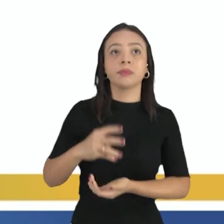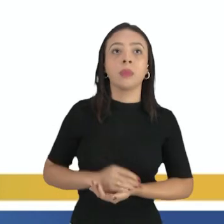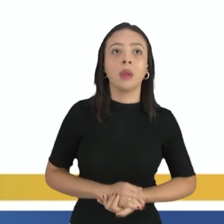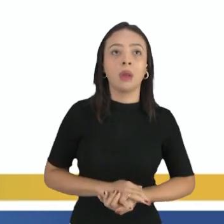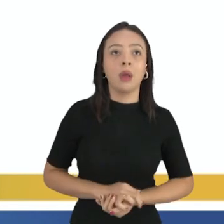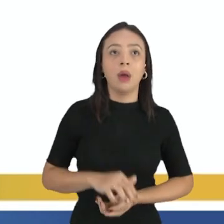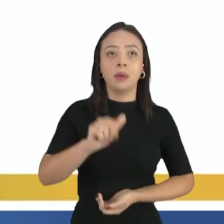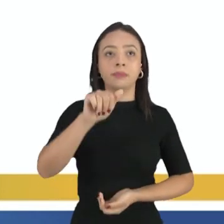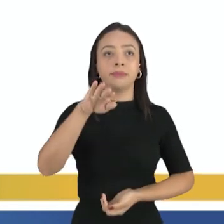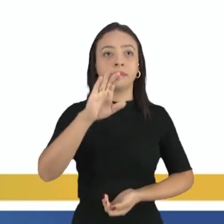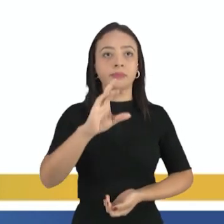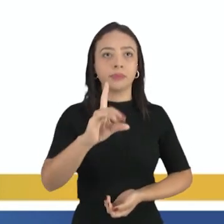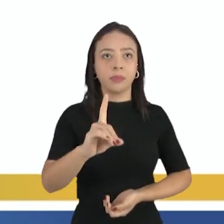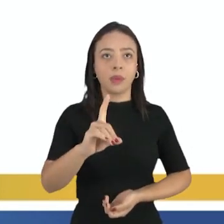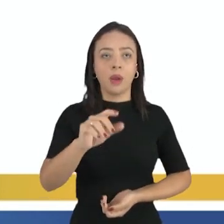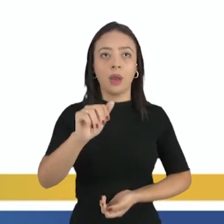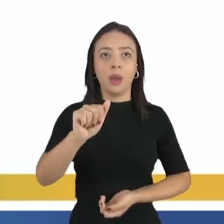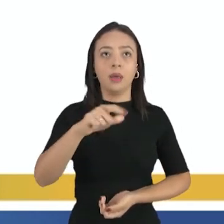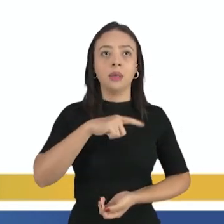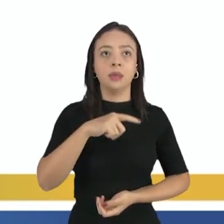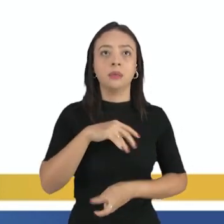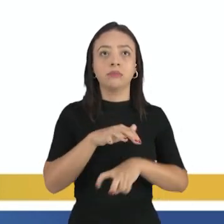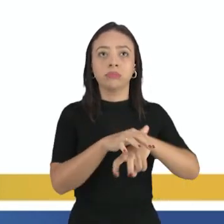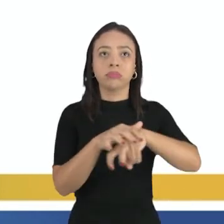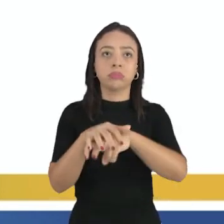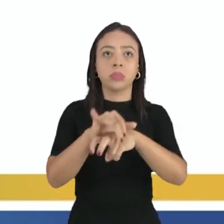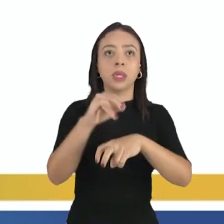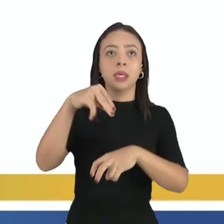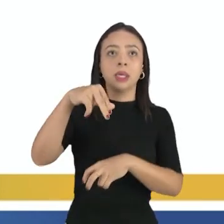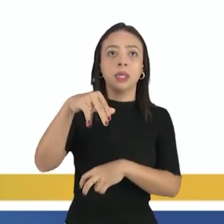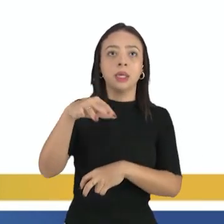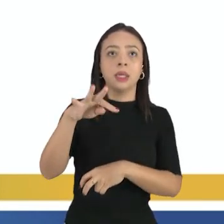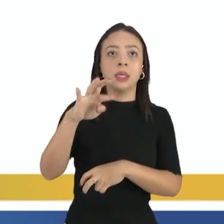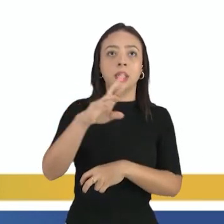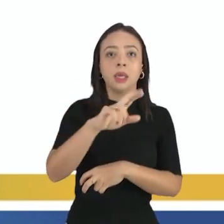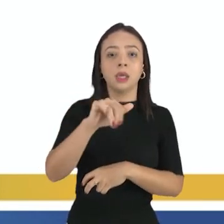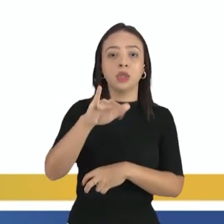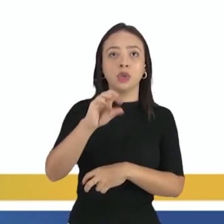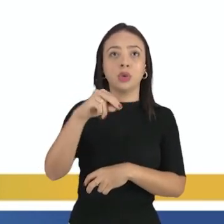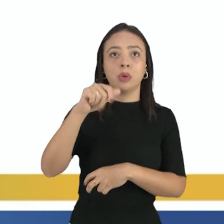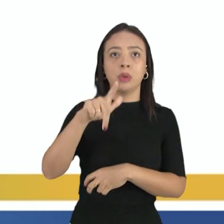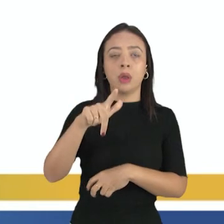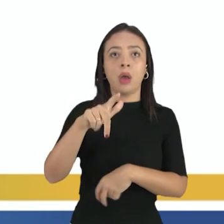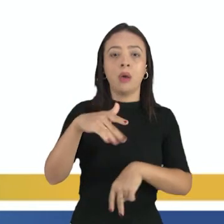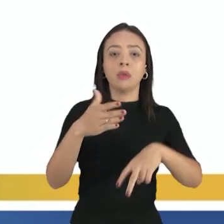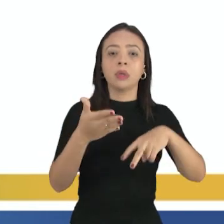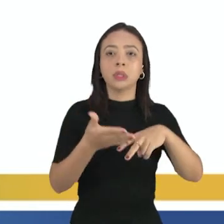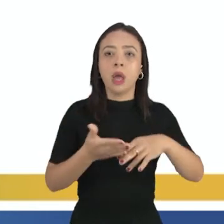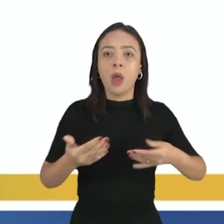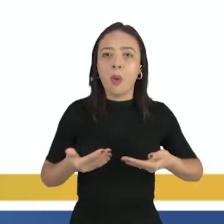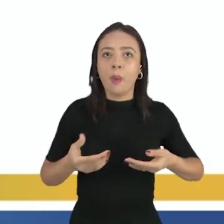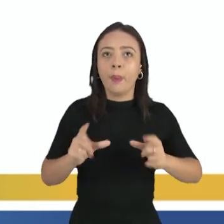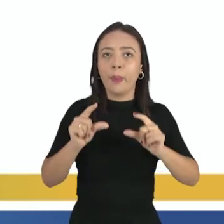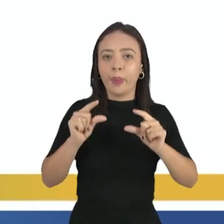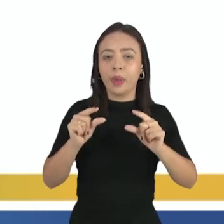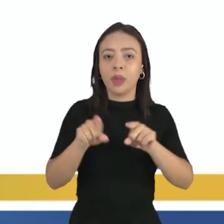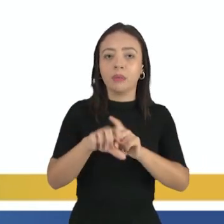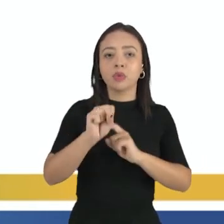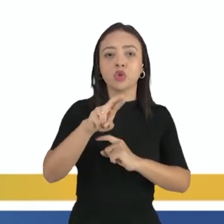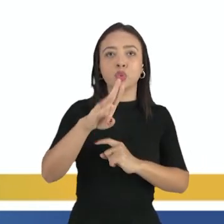A, B, C ou D. Na A nós temos paraquedas, interregional, mini saia, subbase.